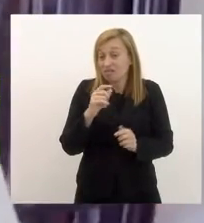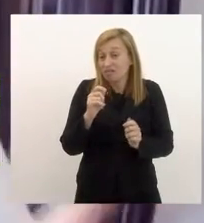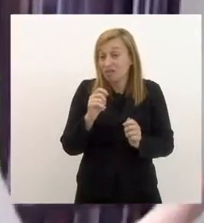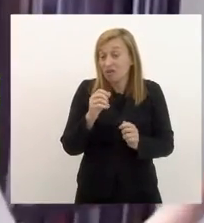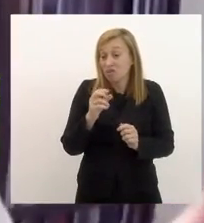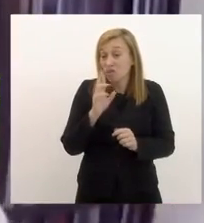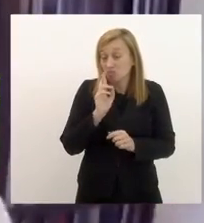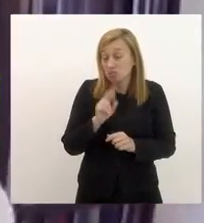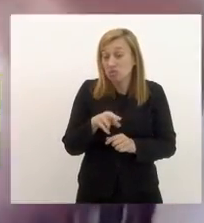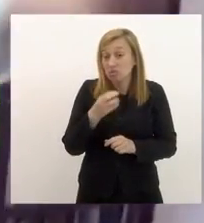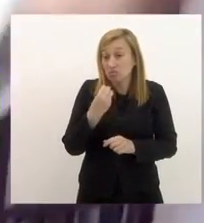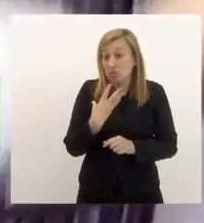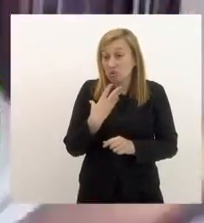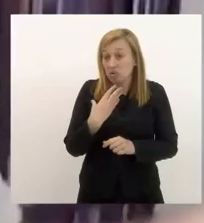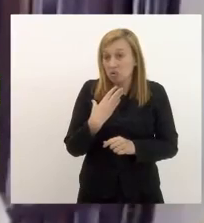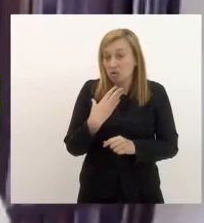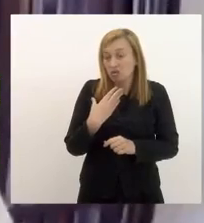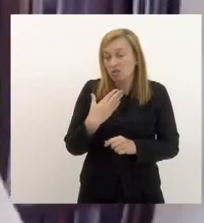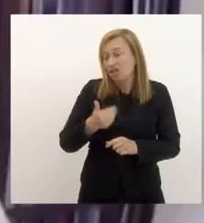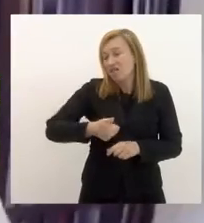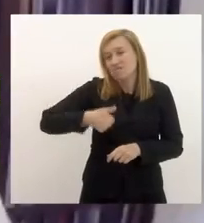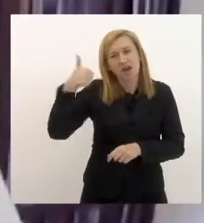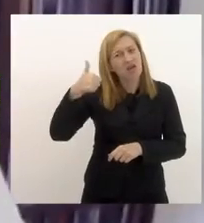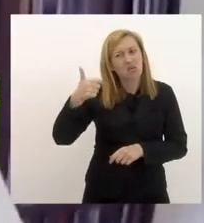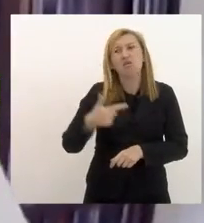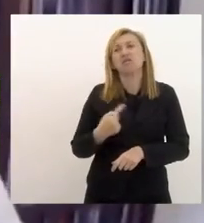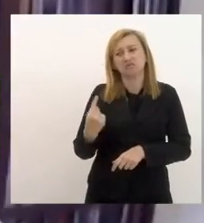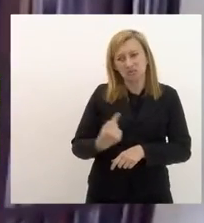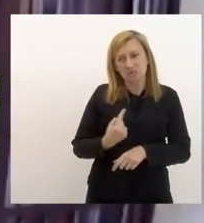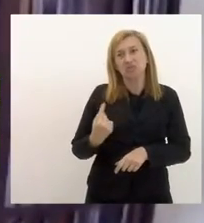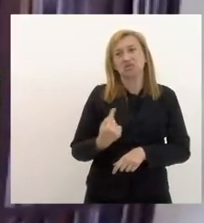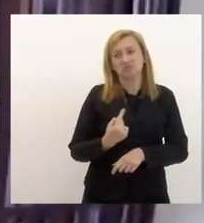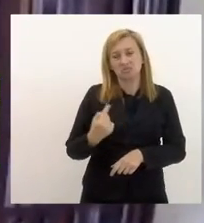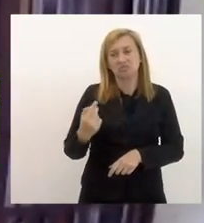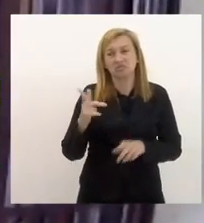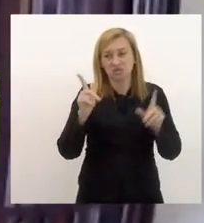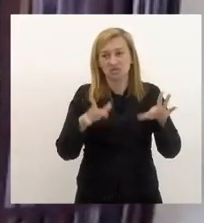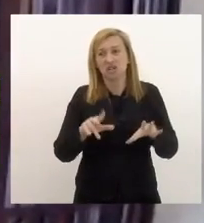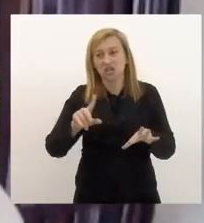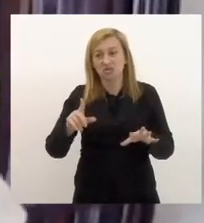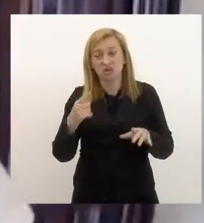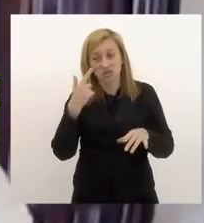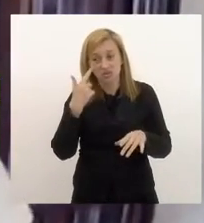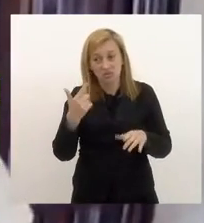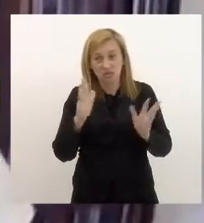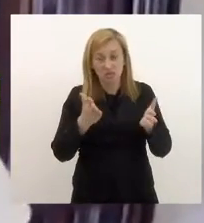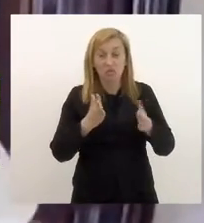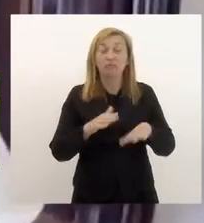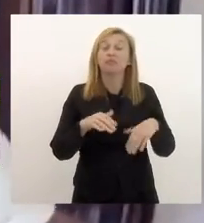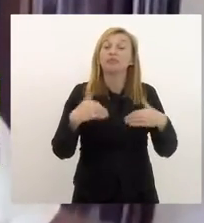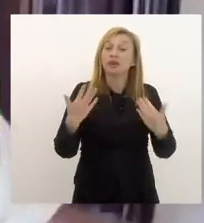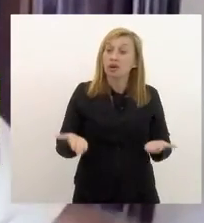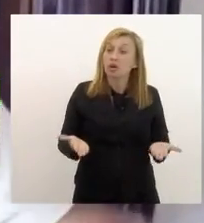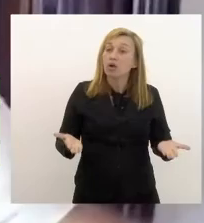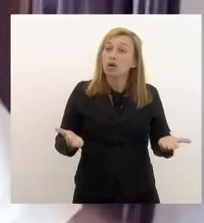Resultado positivo a situação do Estado do Rio de Janeiro não totalmente diferente Saúde São